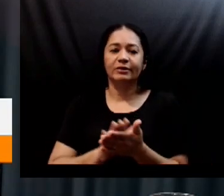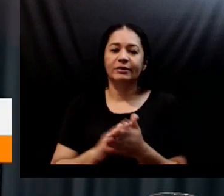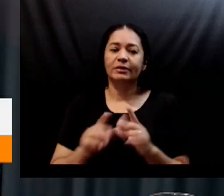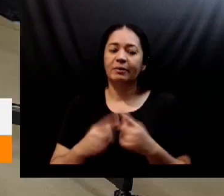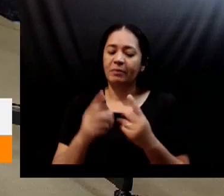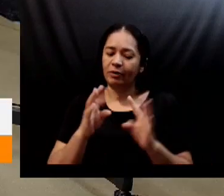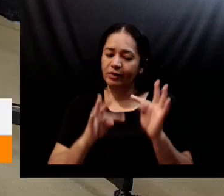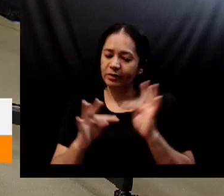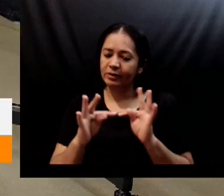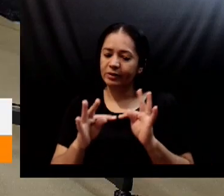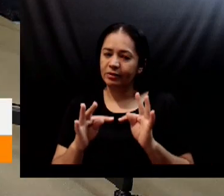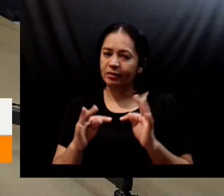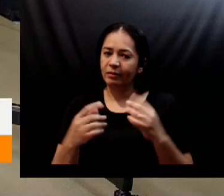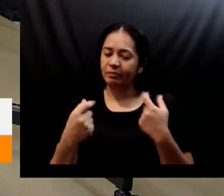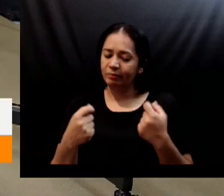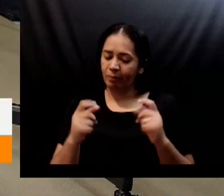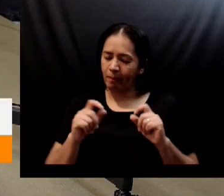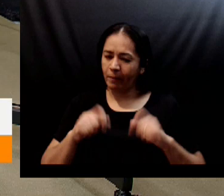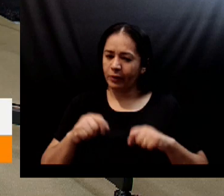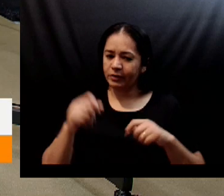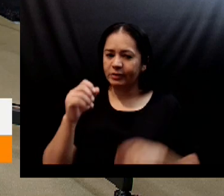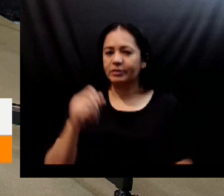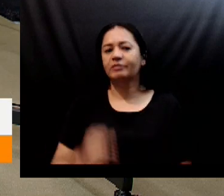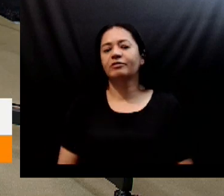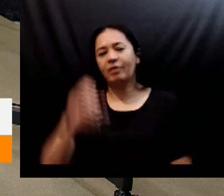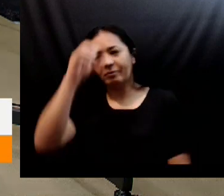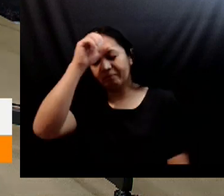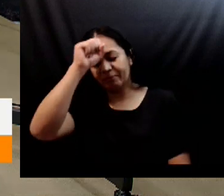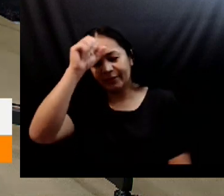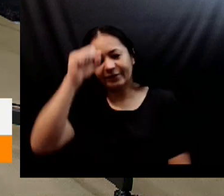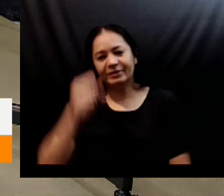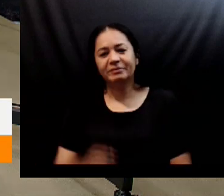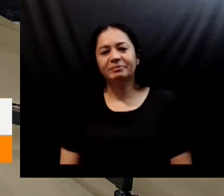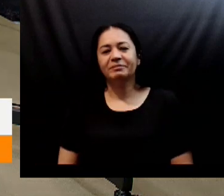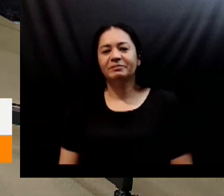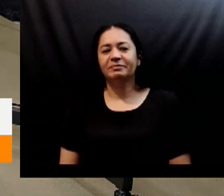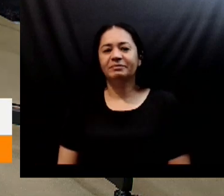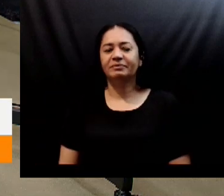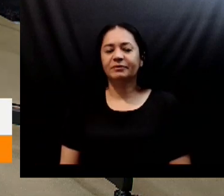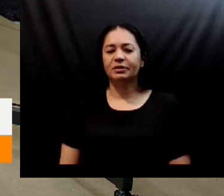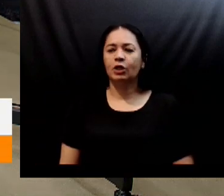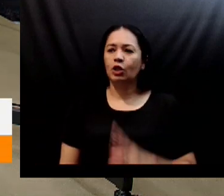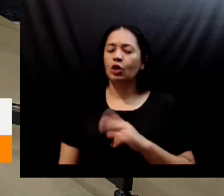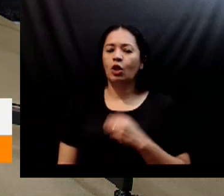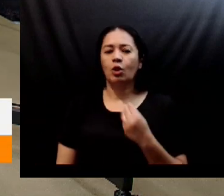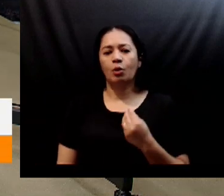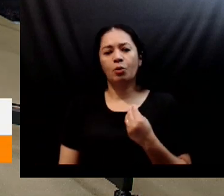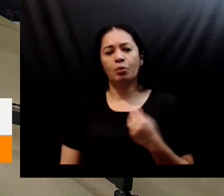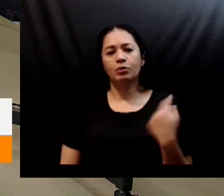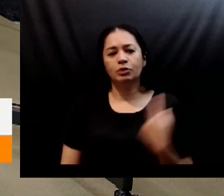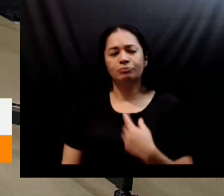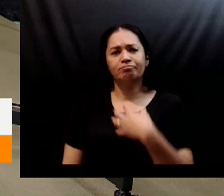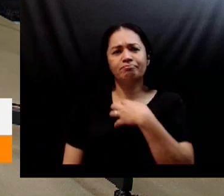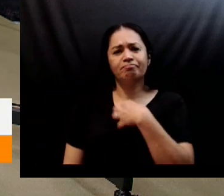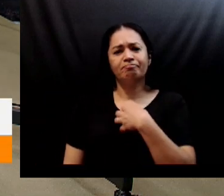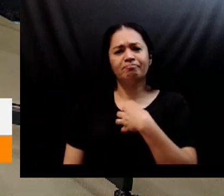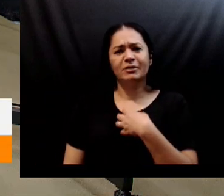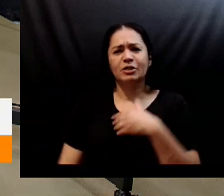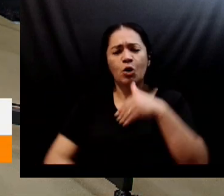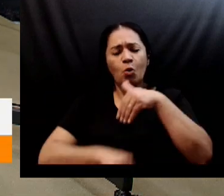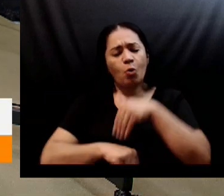desaprender. Poxa vida, né, é impressionante a gente se sentir culpado